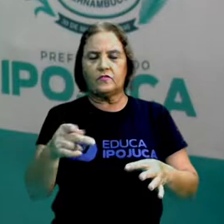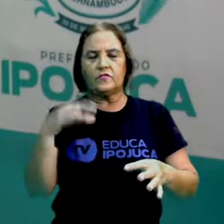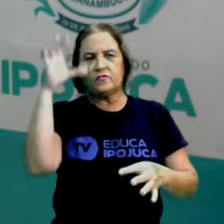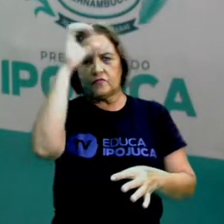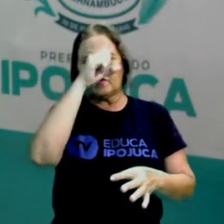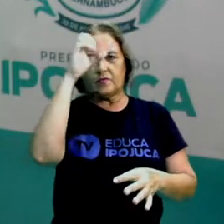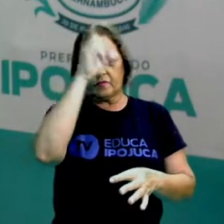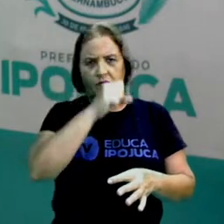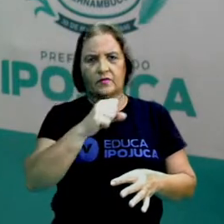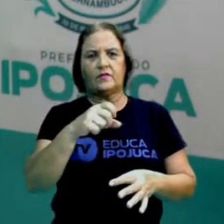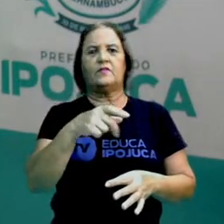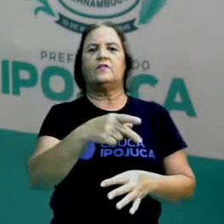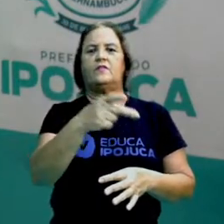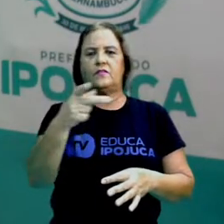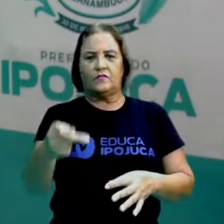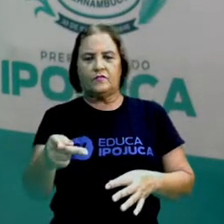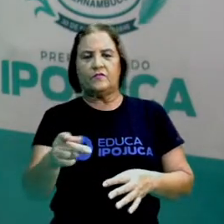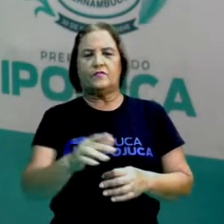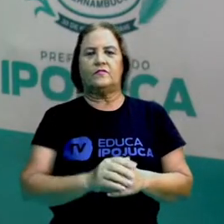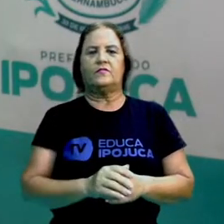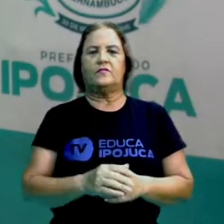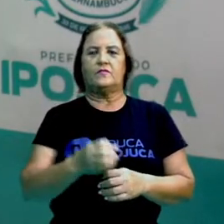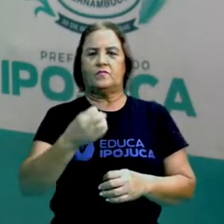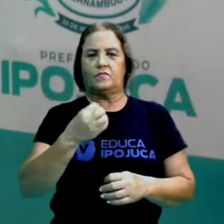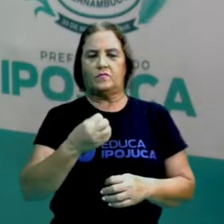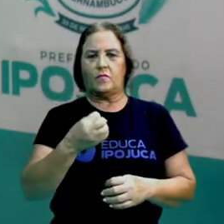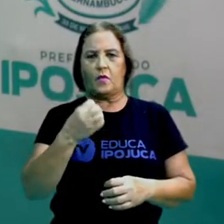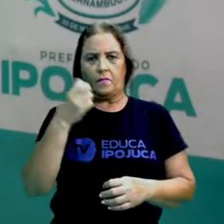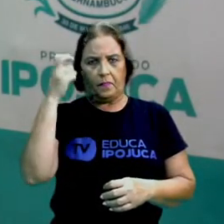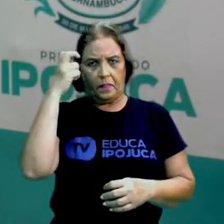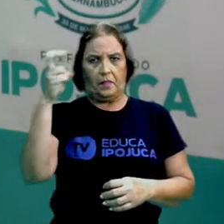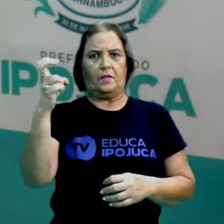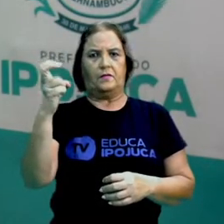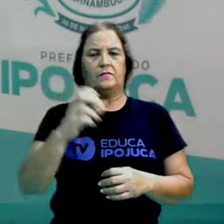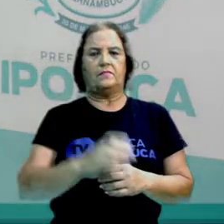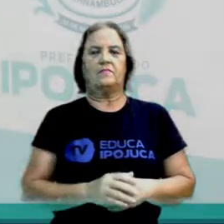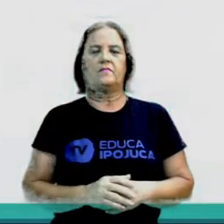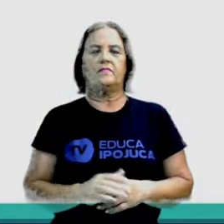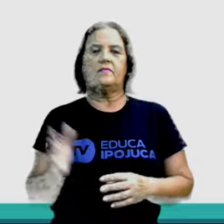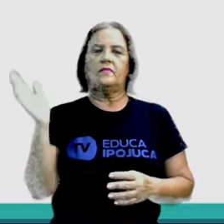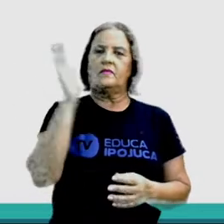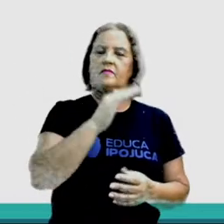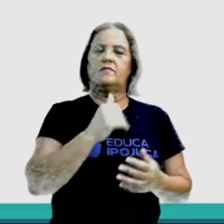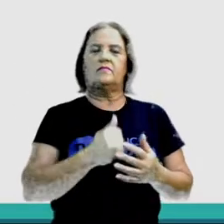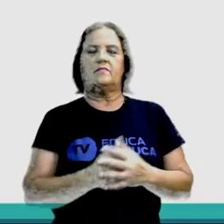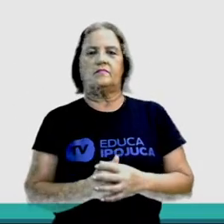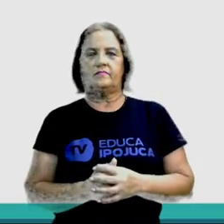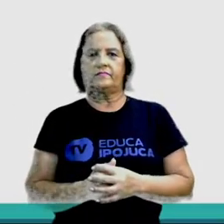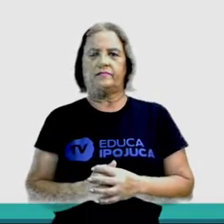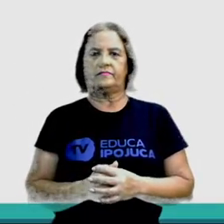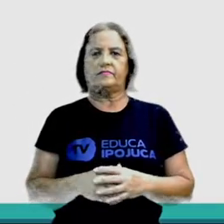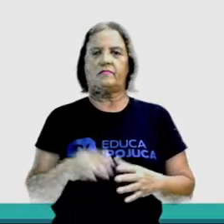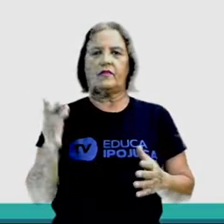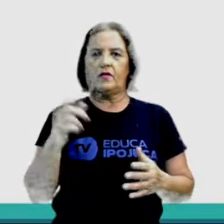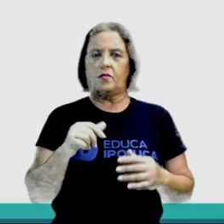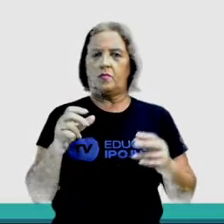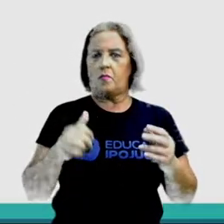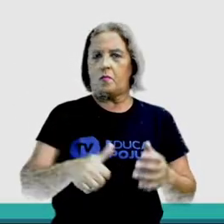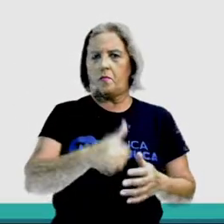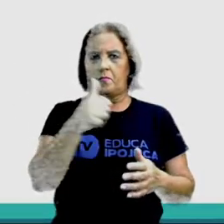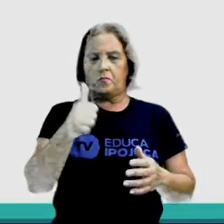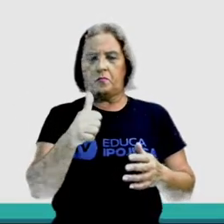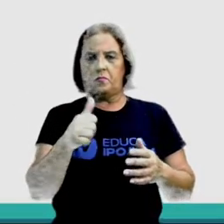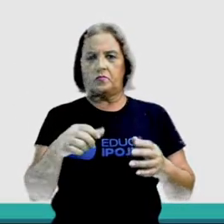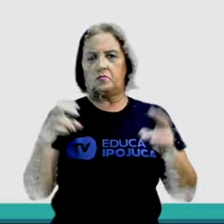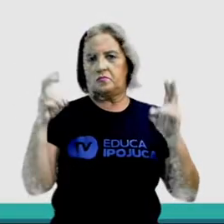vocês vão aprender porque vocês são melhores Mack muito inteligente então vamos lá nosso primeiro conteúdo